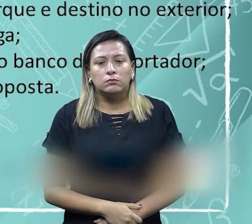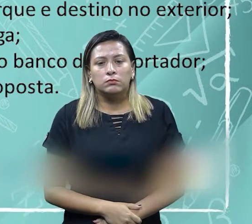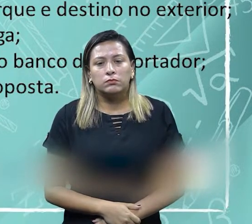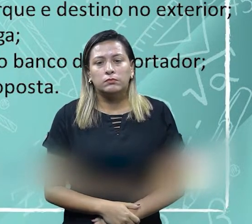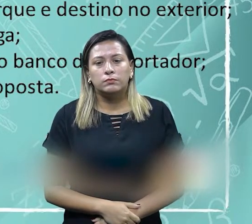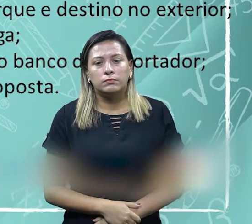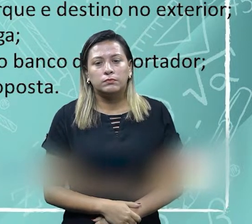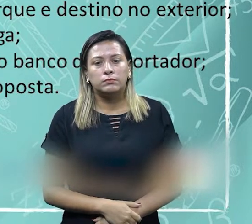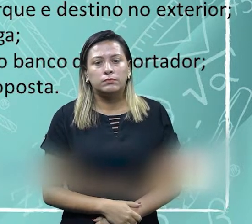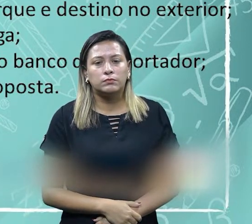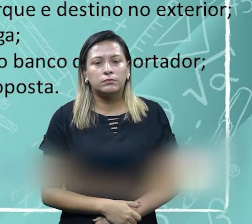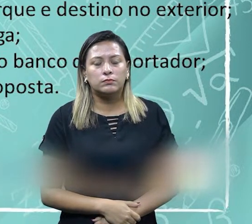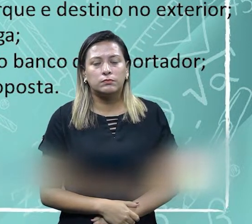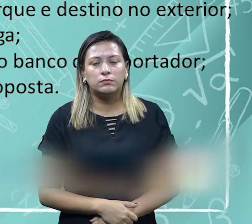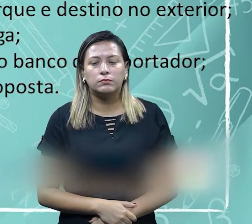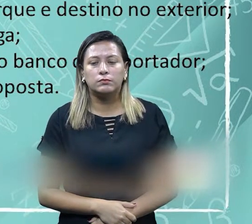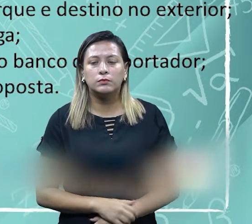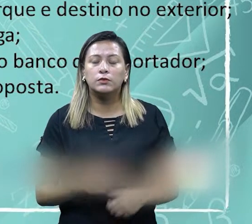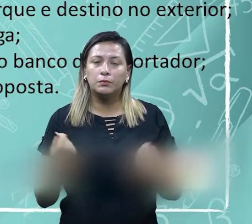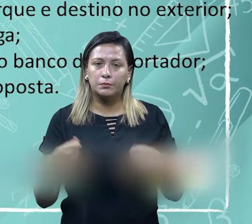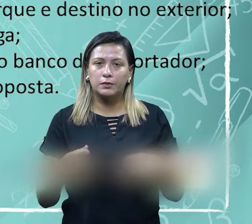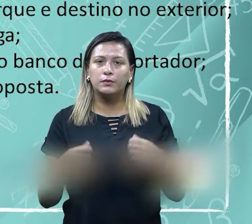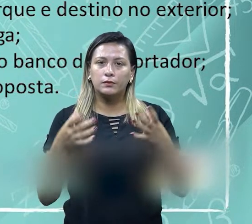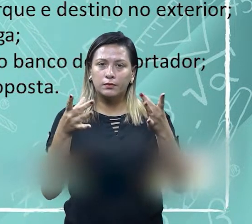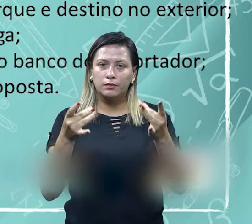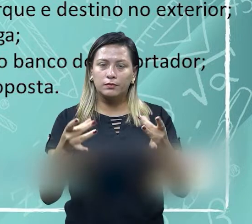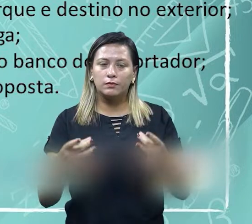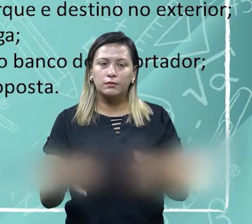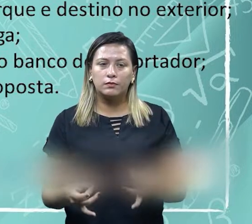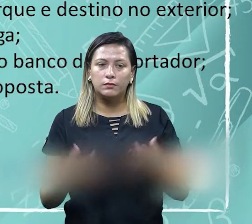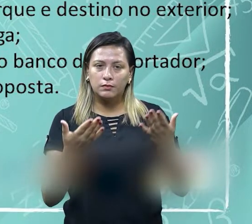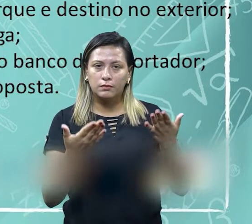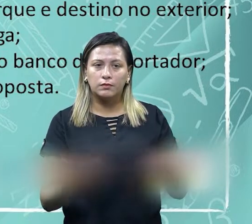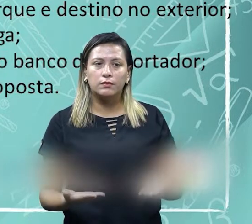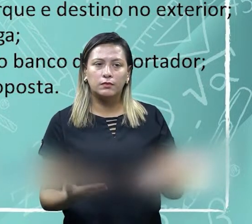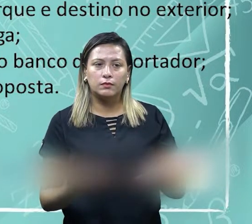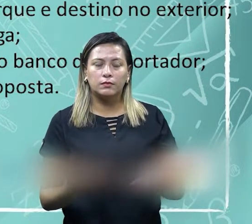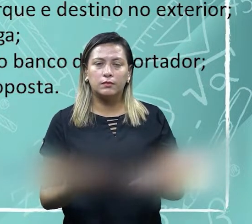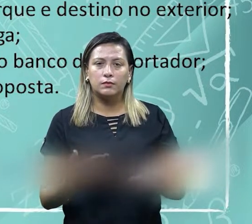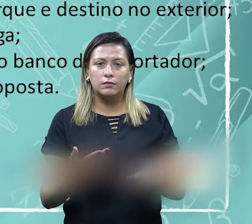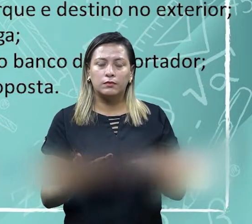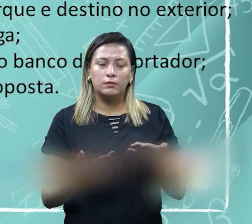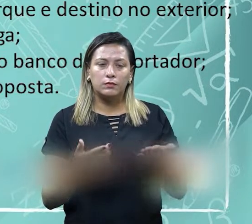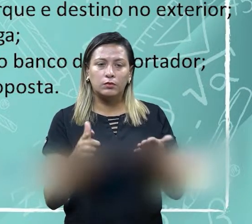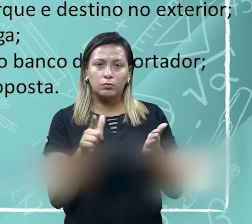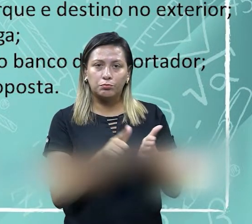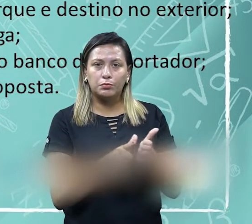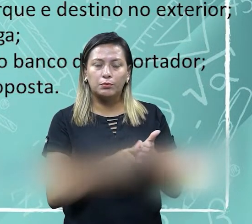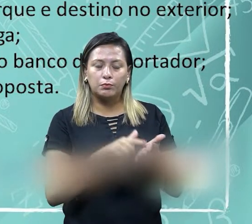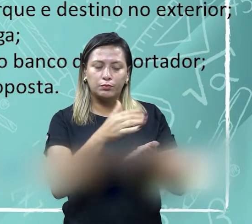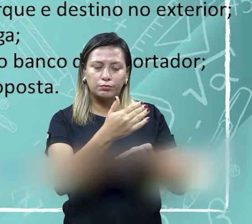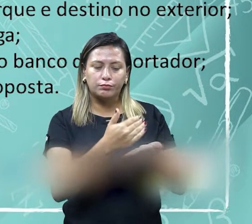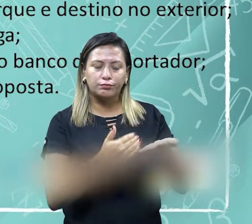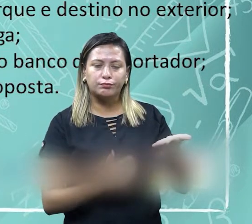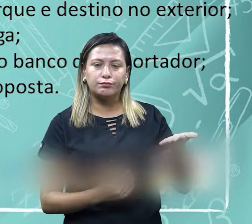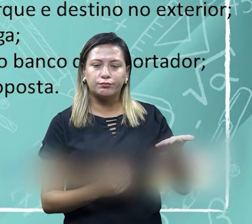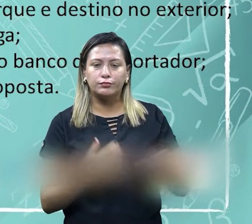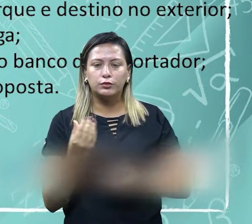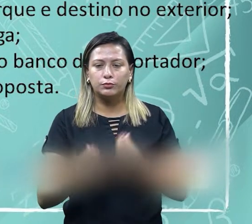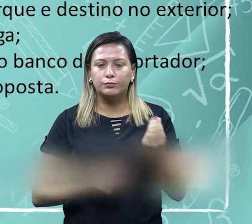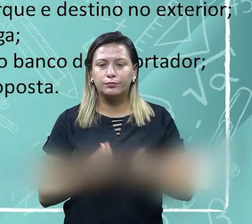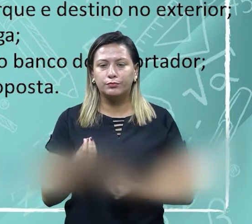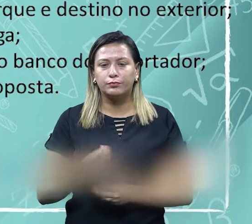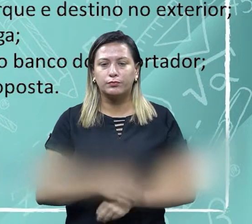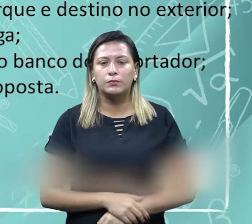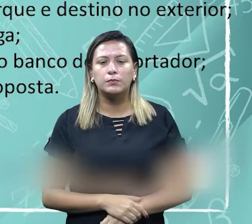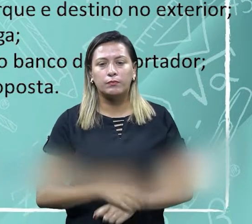já na pedido. Então eu tenho que estar lá descrito nessa fatura como foi ser feito esse pagamento.